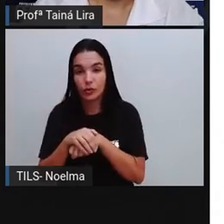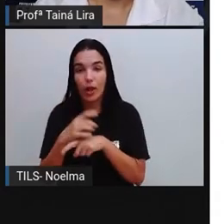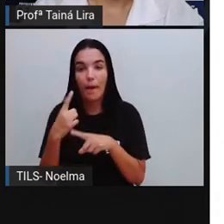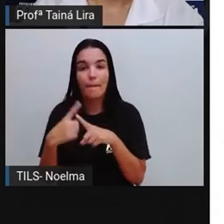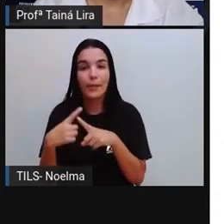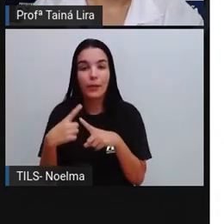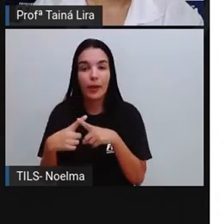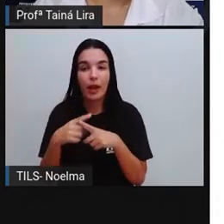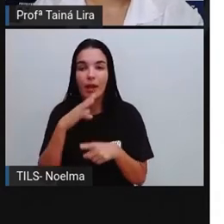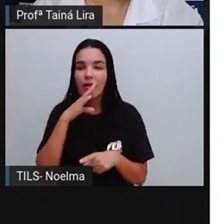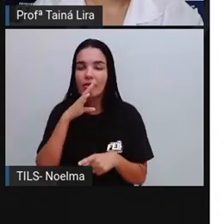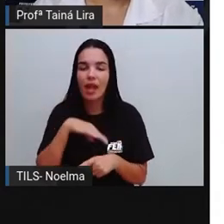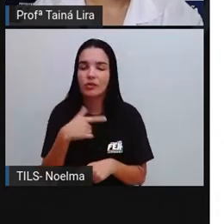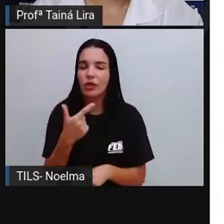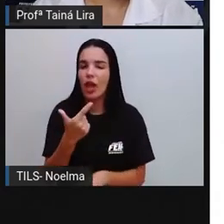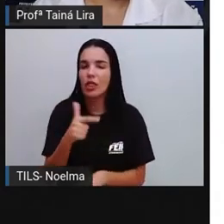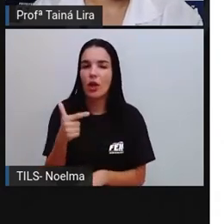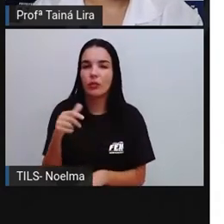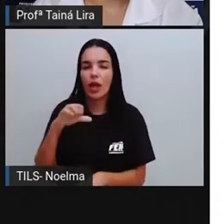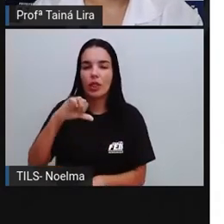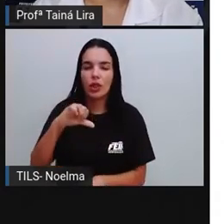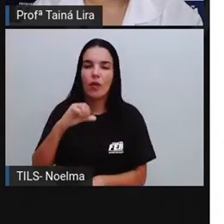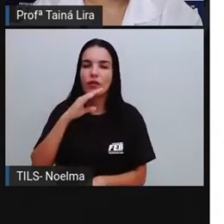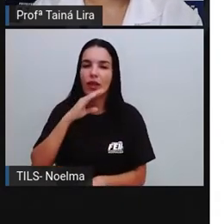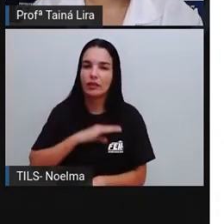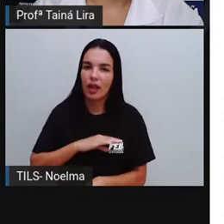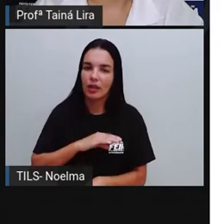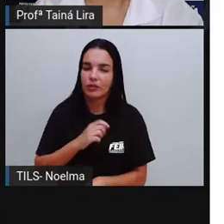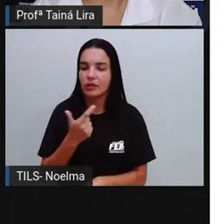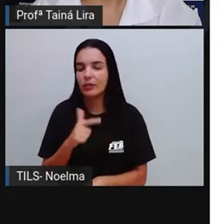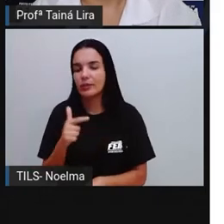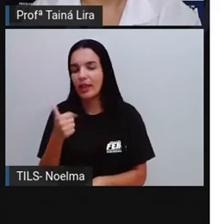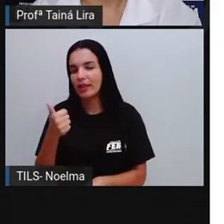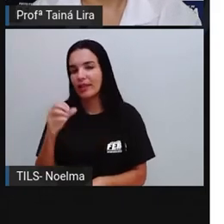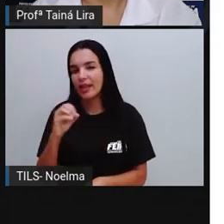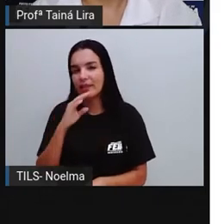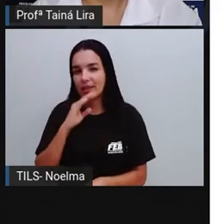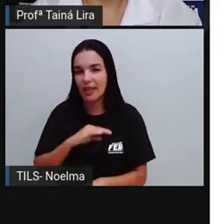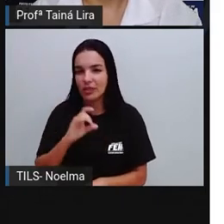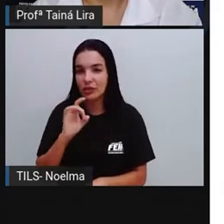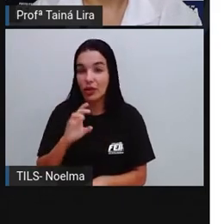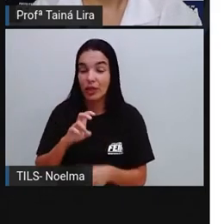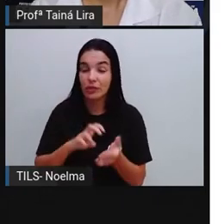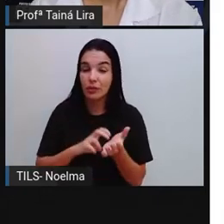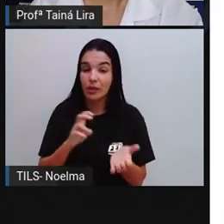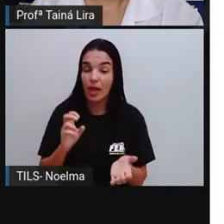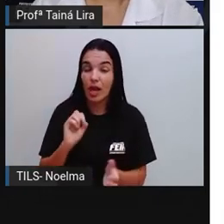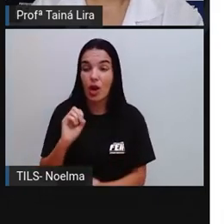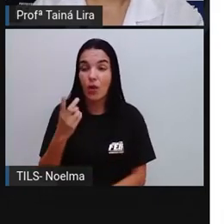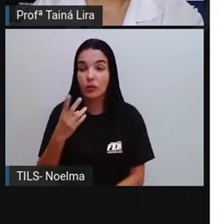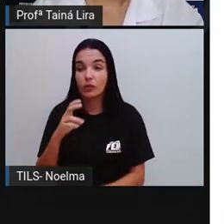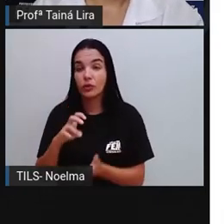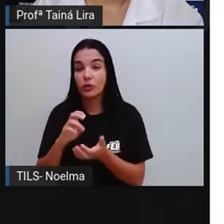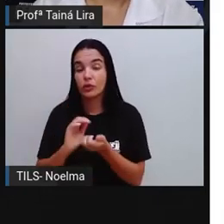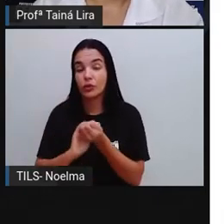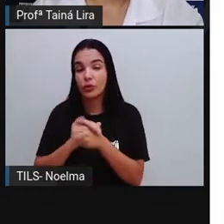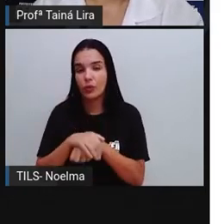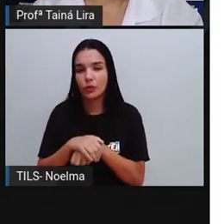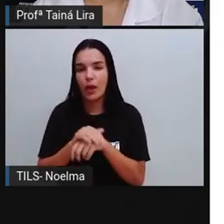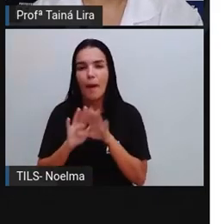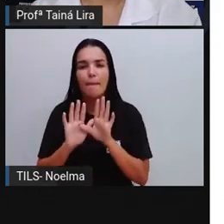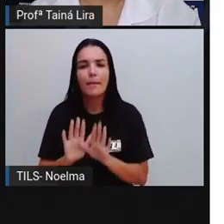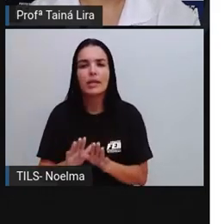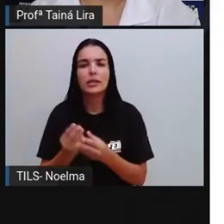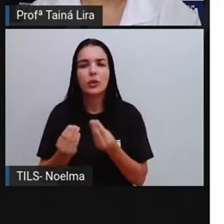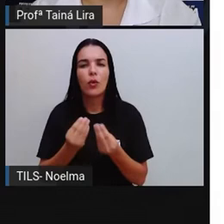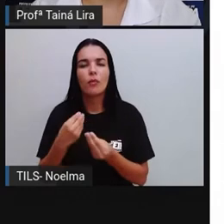Porque de tarde a gente não tem 9 da tarde, não é nem 10 da tarde, a gente só tem esse horário de manhã ou de noite. Mas como é que eu sei pro que vai ser ou